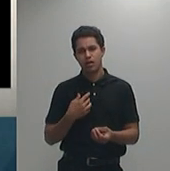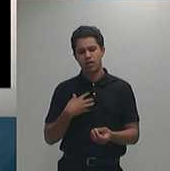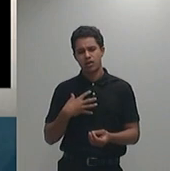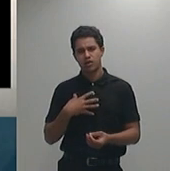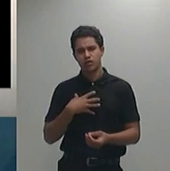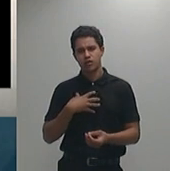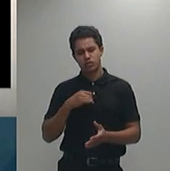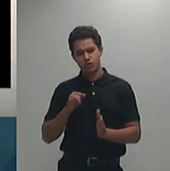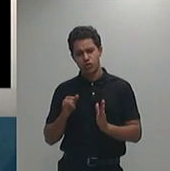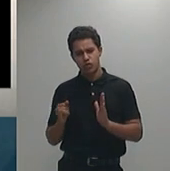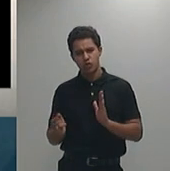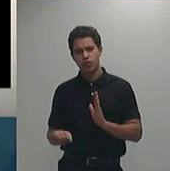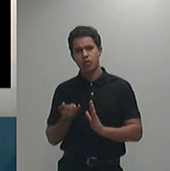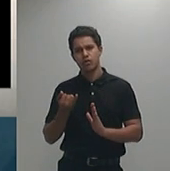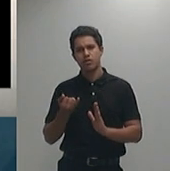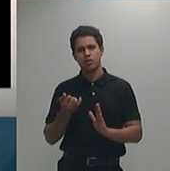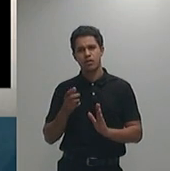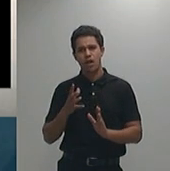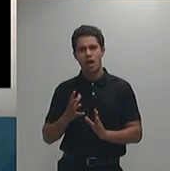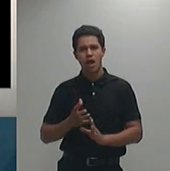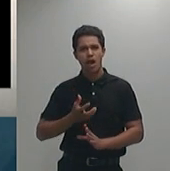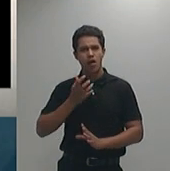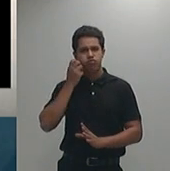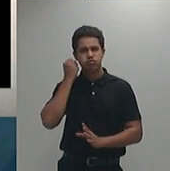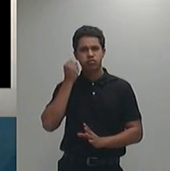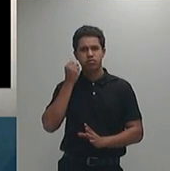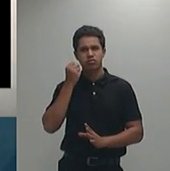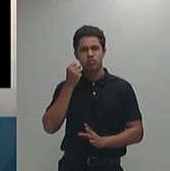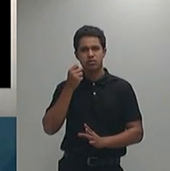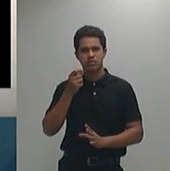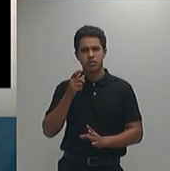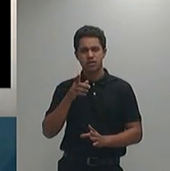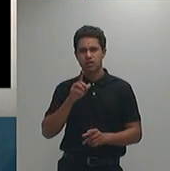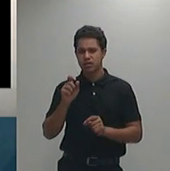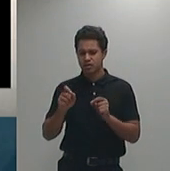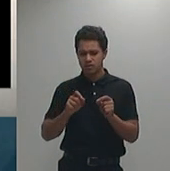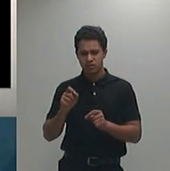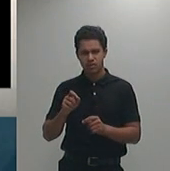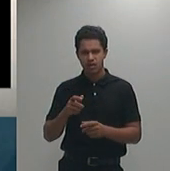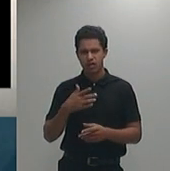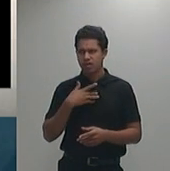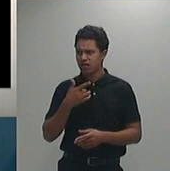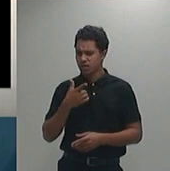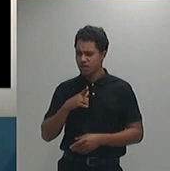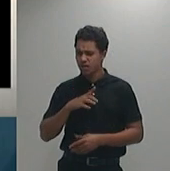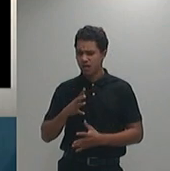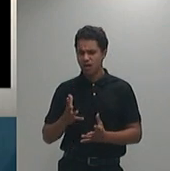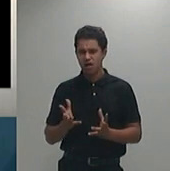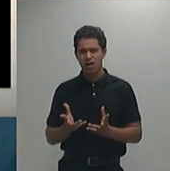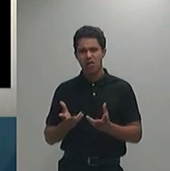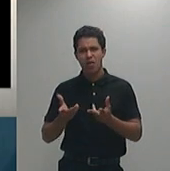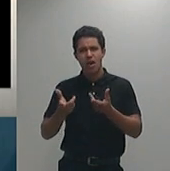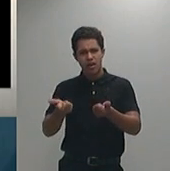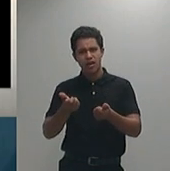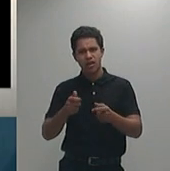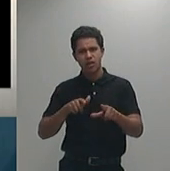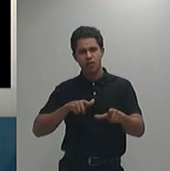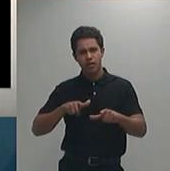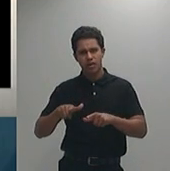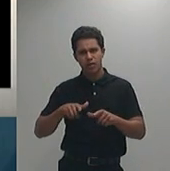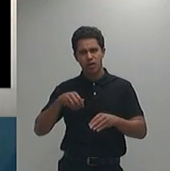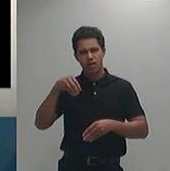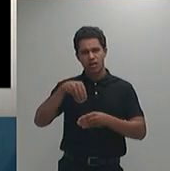oportunistas abusivas de quem sequer poderia ser qualificado como acionista de uma